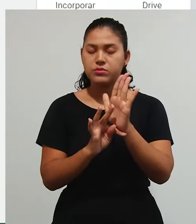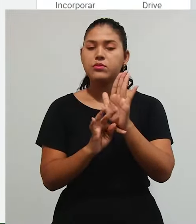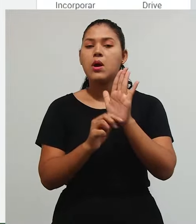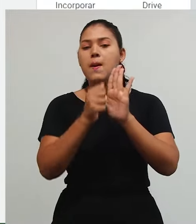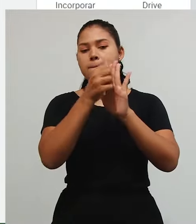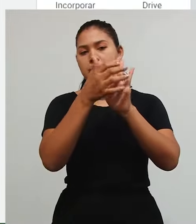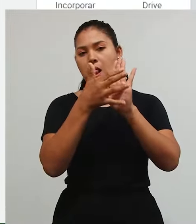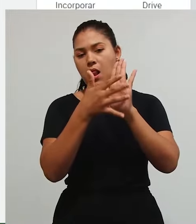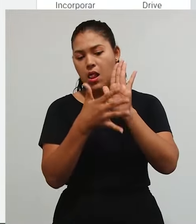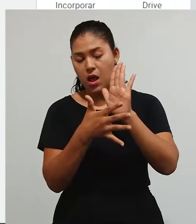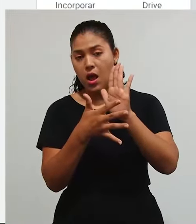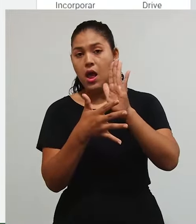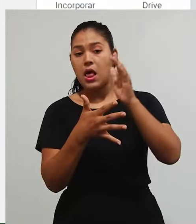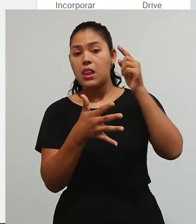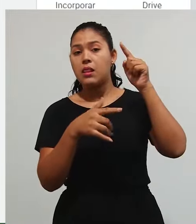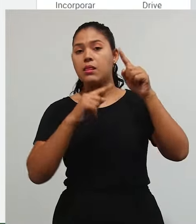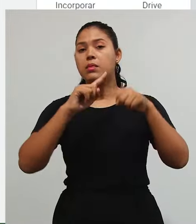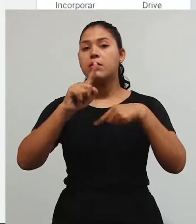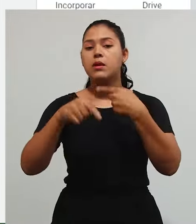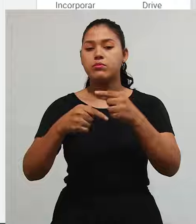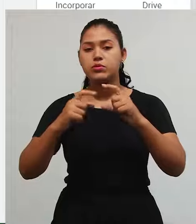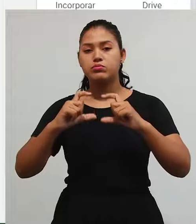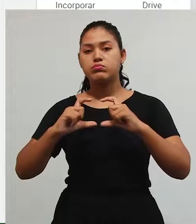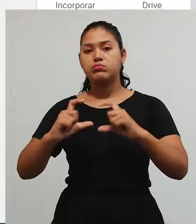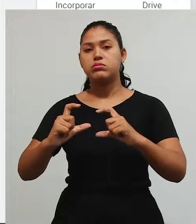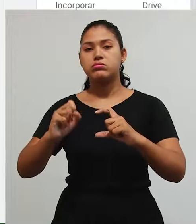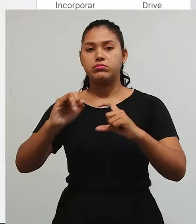final, aliás, inicial.